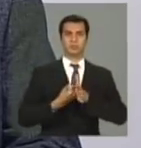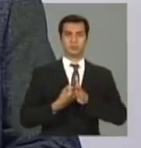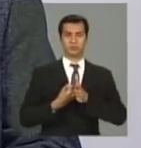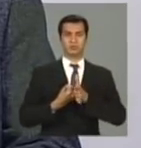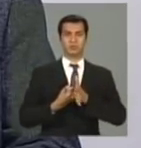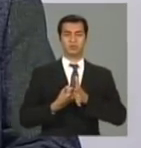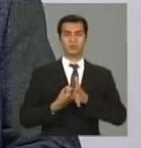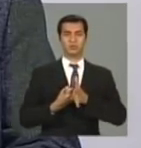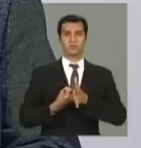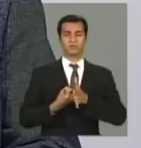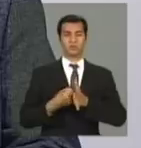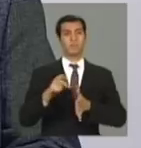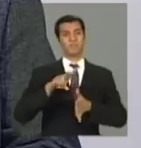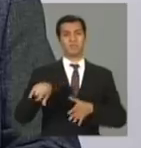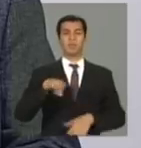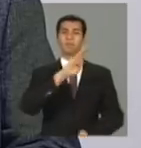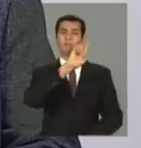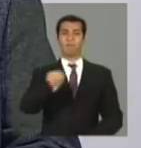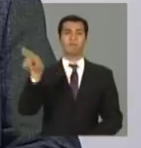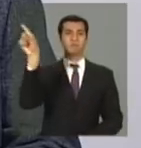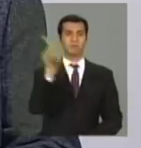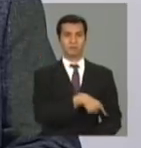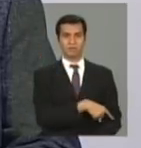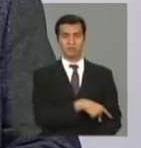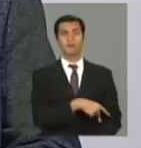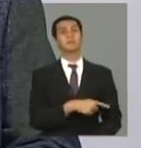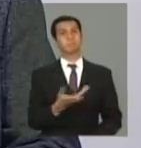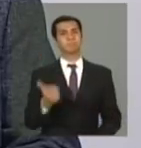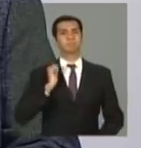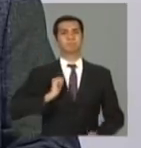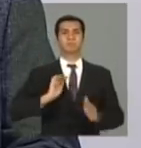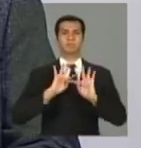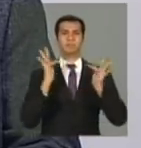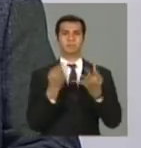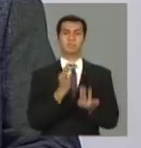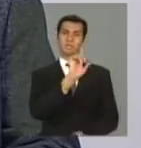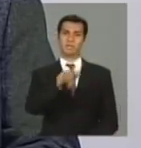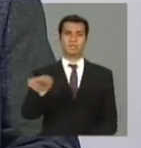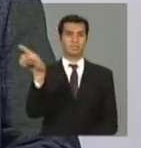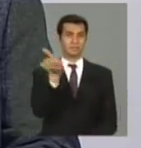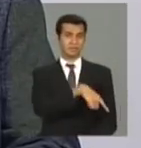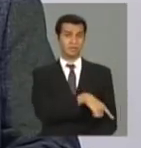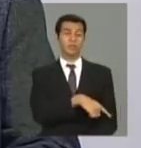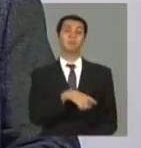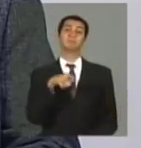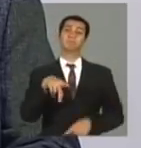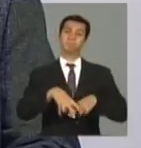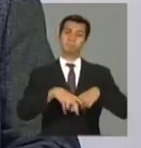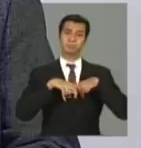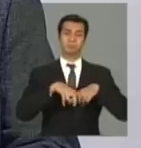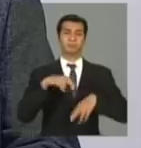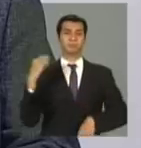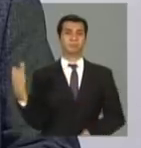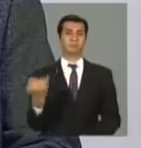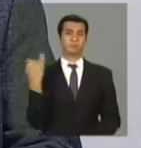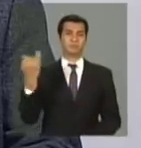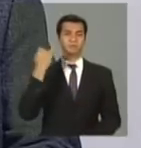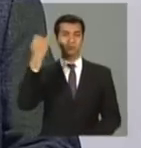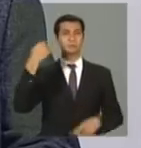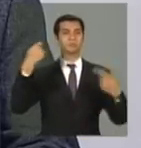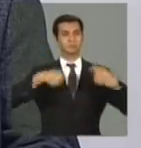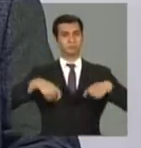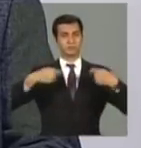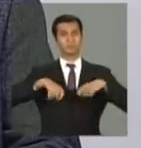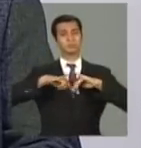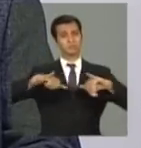teremos ela indo para cancelamento. Daí que a importância, né, de a gente conseguir mobilizar